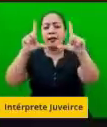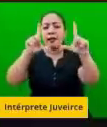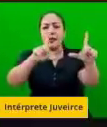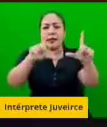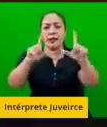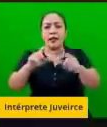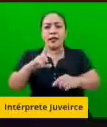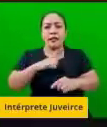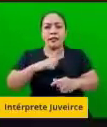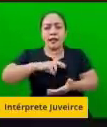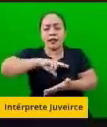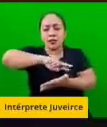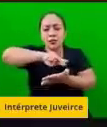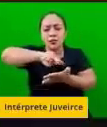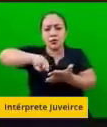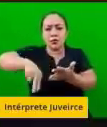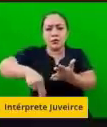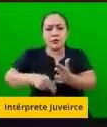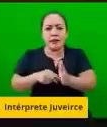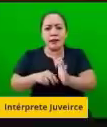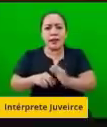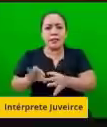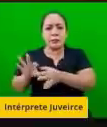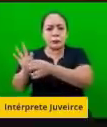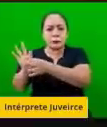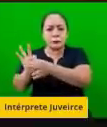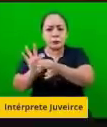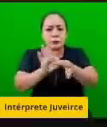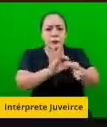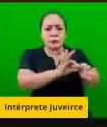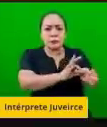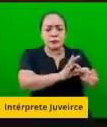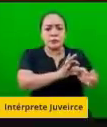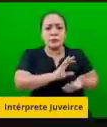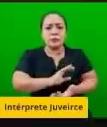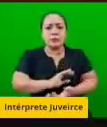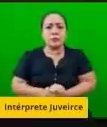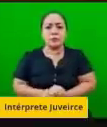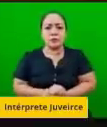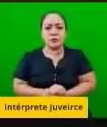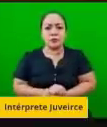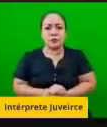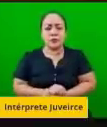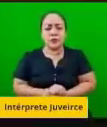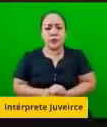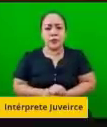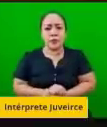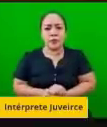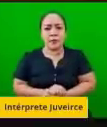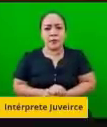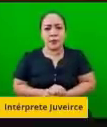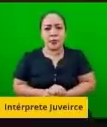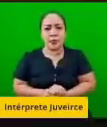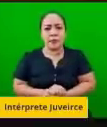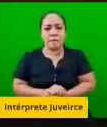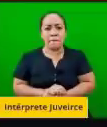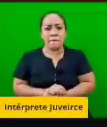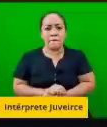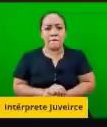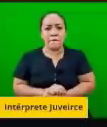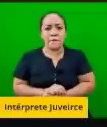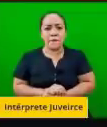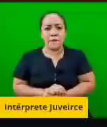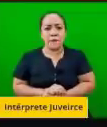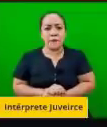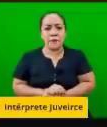fazer a contextualização dessa obra, né, que muitos o consideram como uma obra